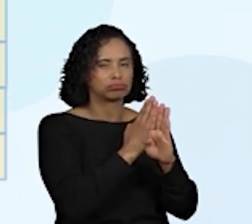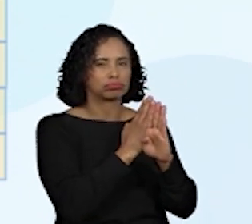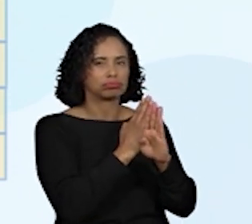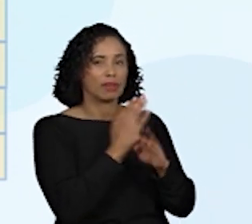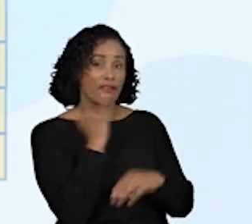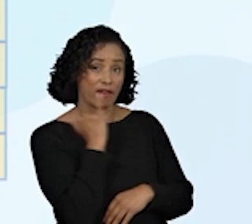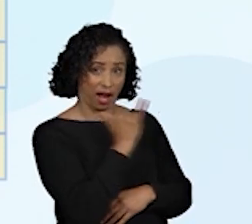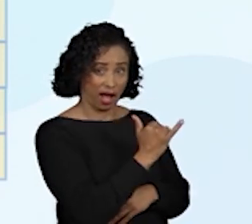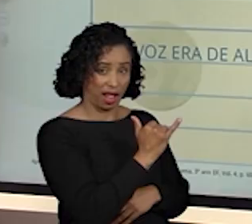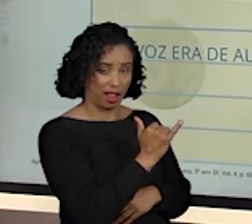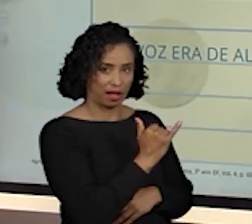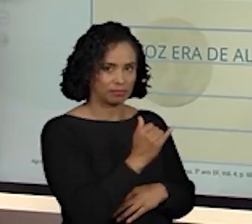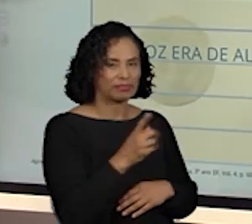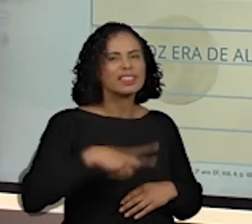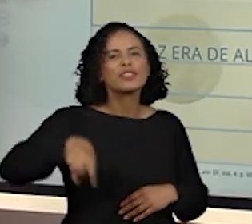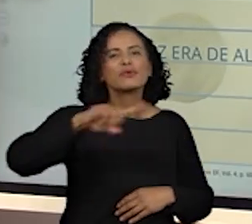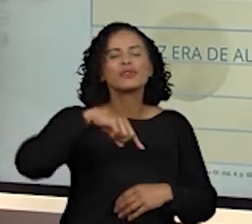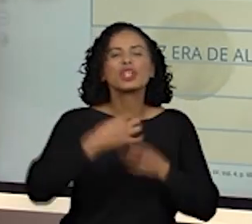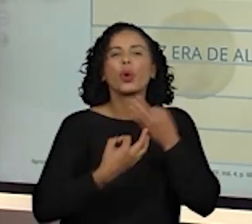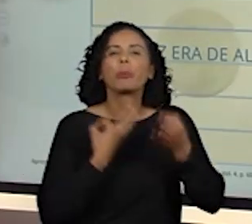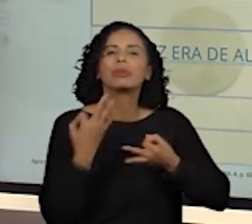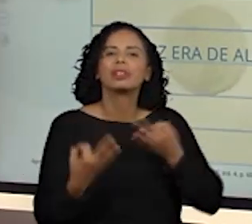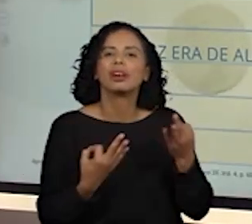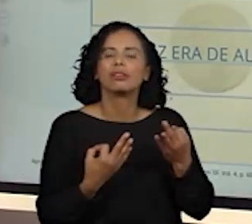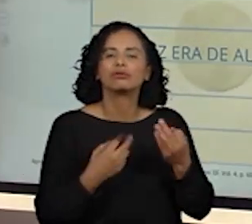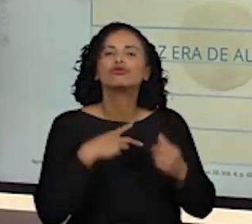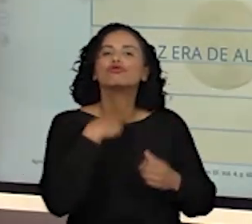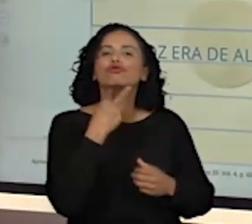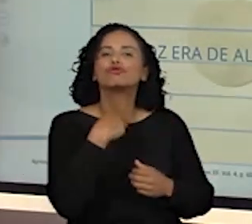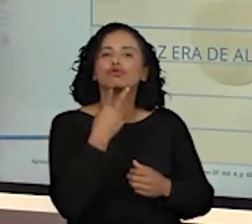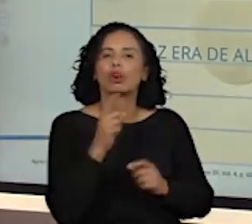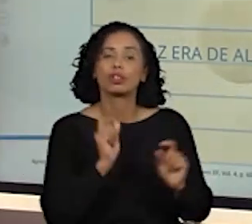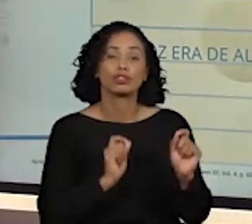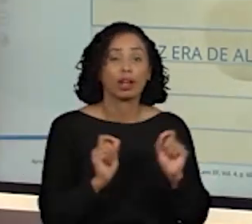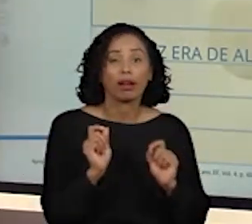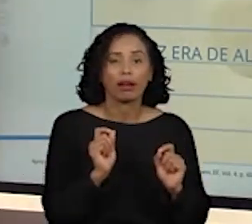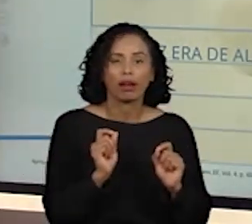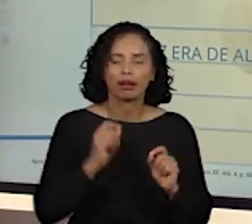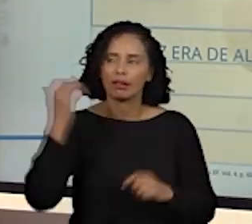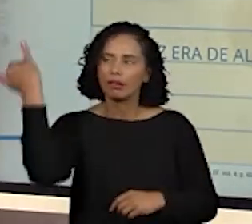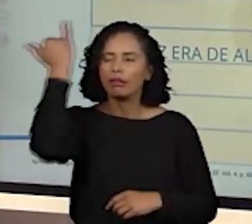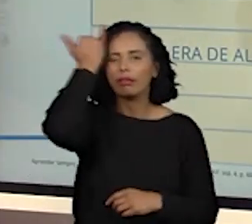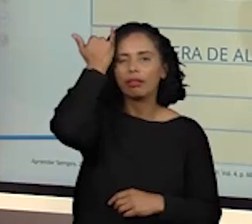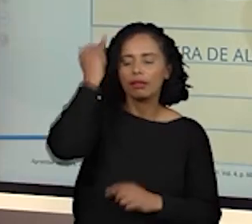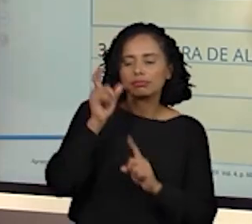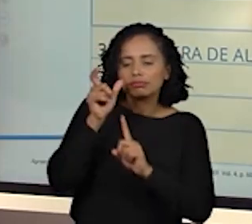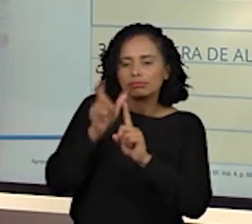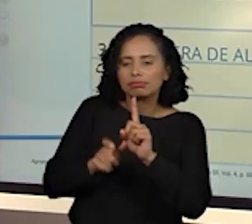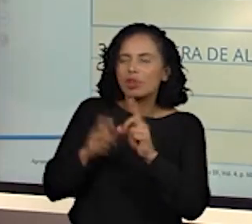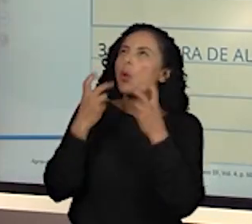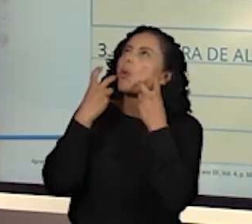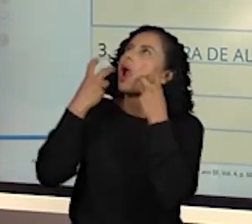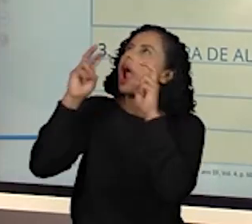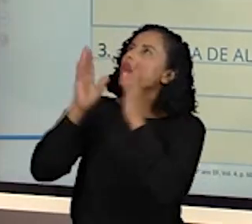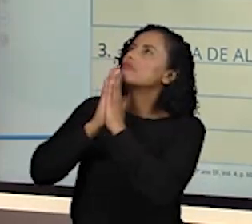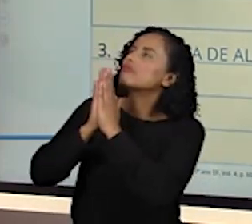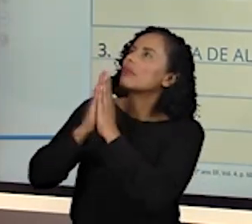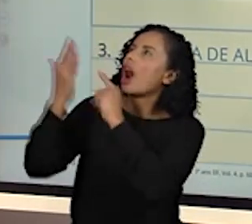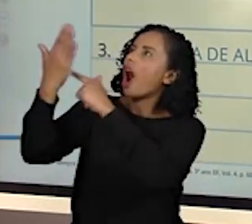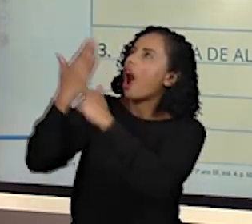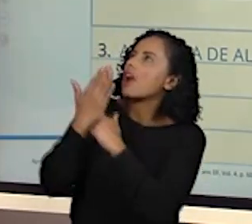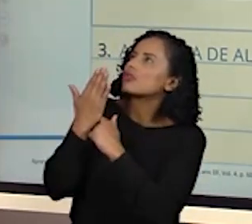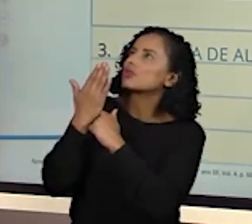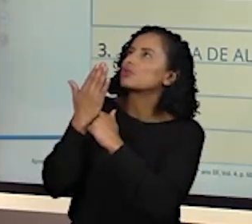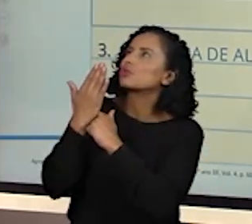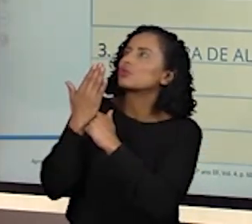E aí, você? Você acha que a voz é de quem? Porque agora a história continua.